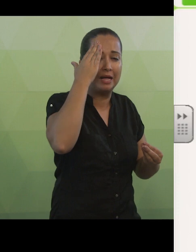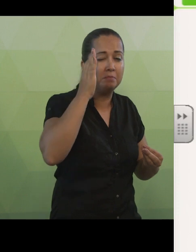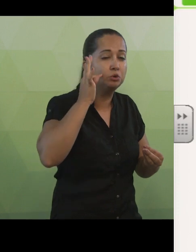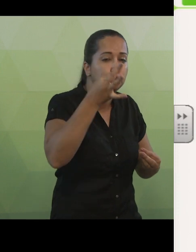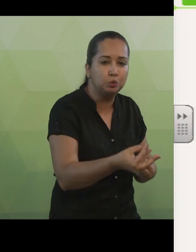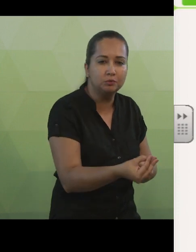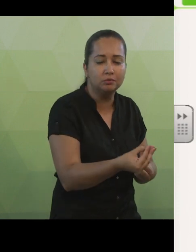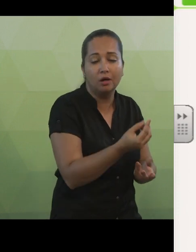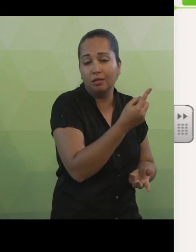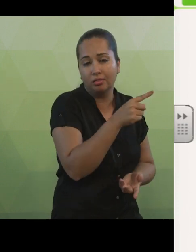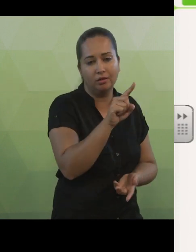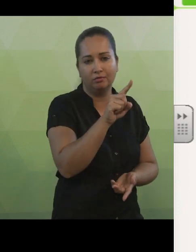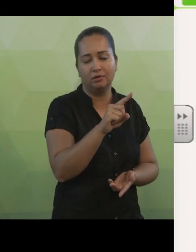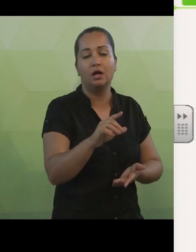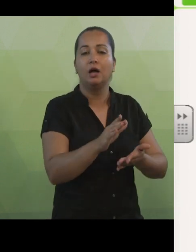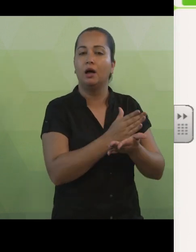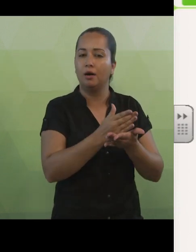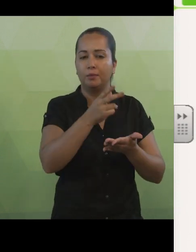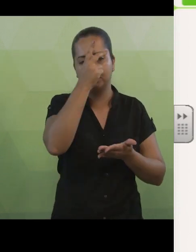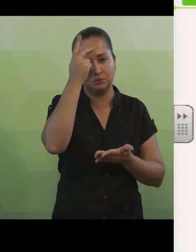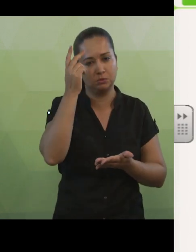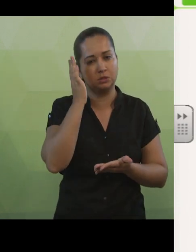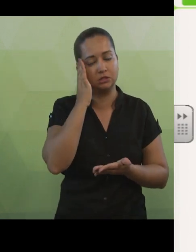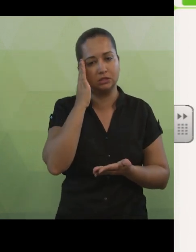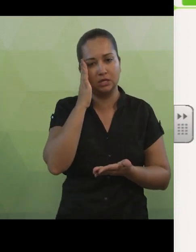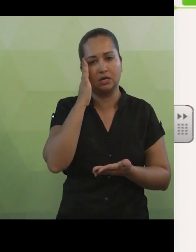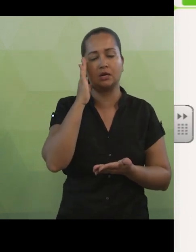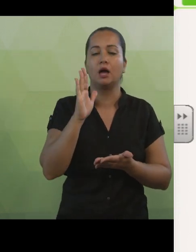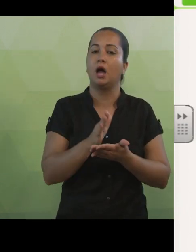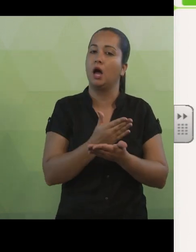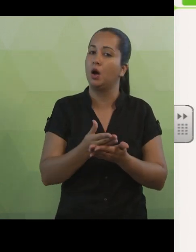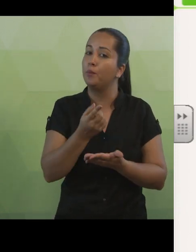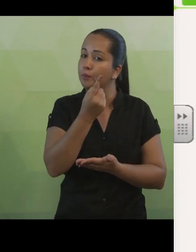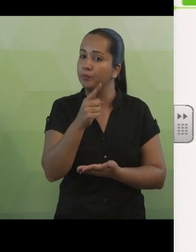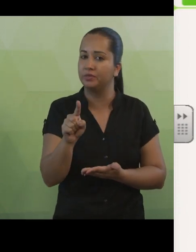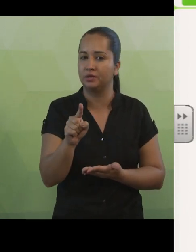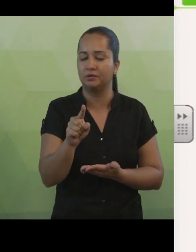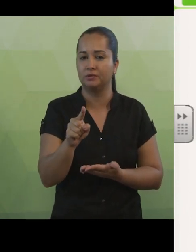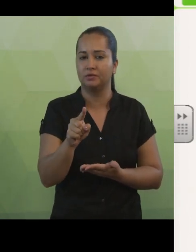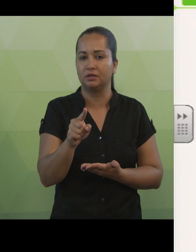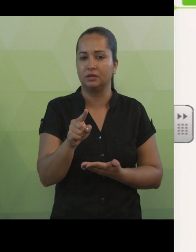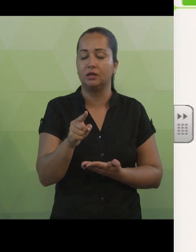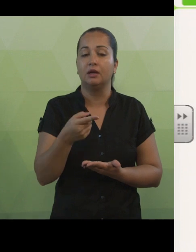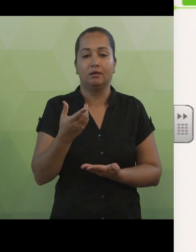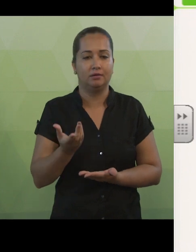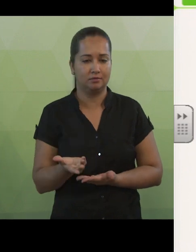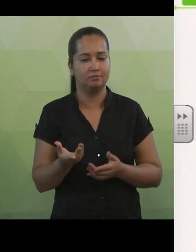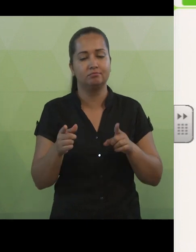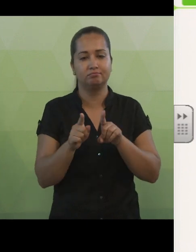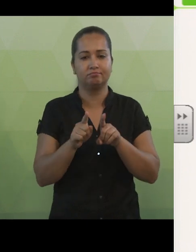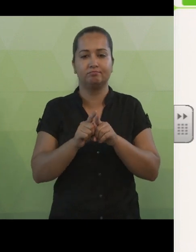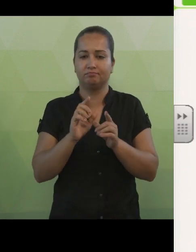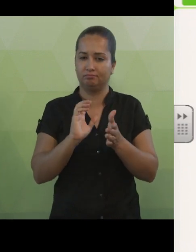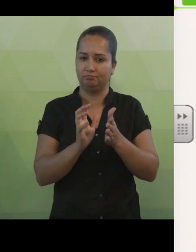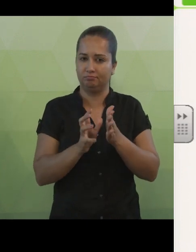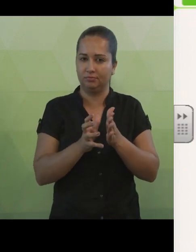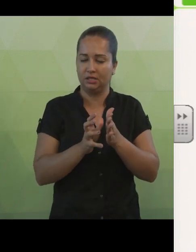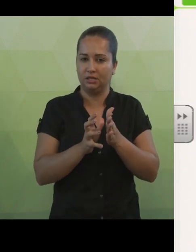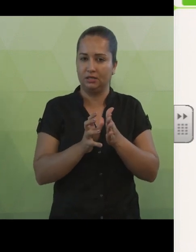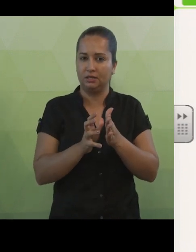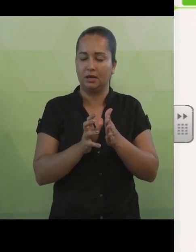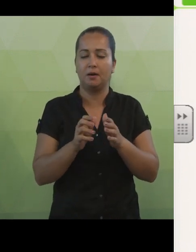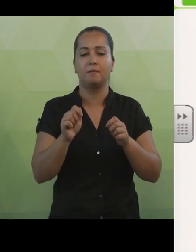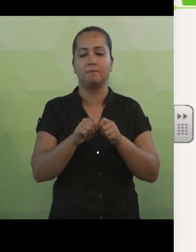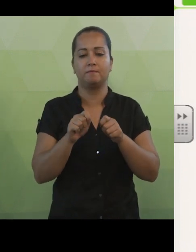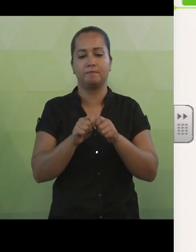a complexidade e o sigilo dos dados e possibilitam criar uma independência lógica de dados, sem alterar a estrutura